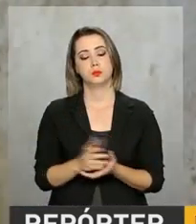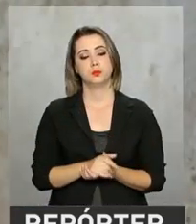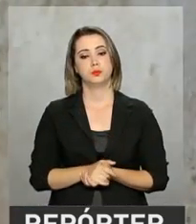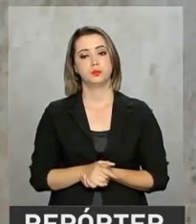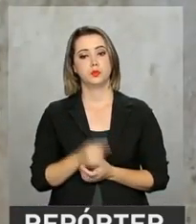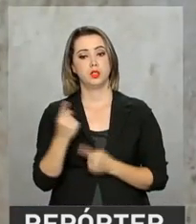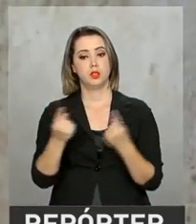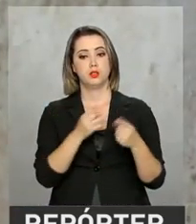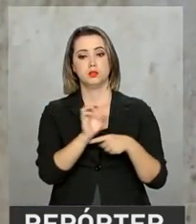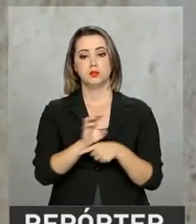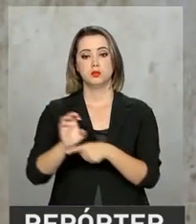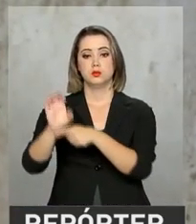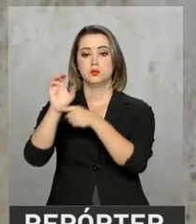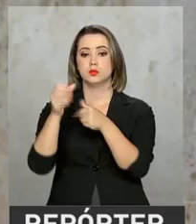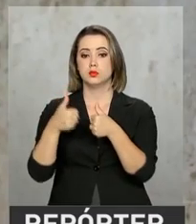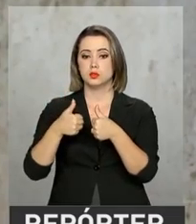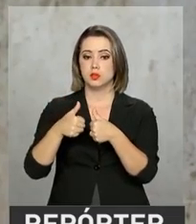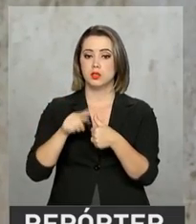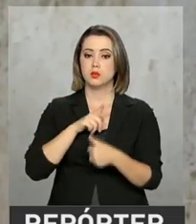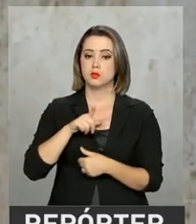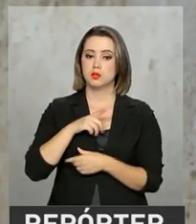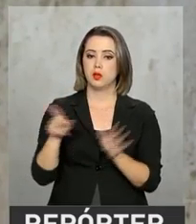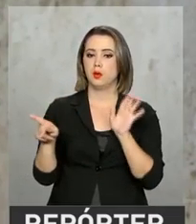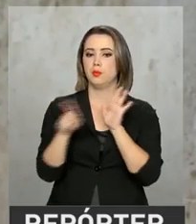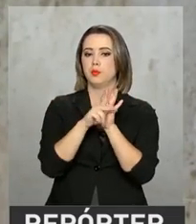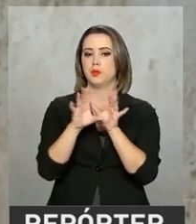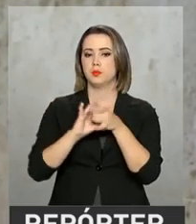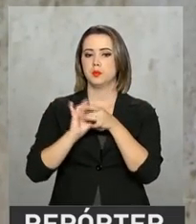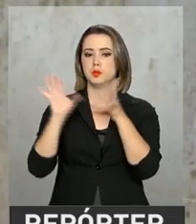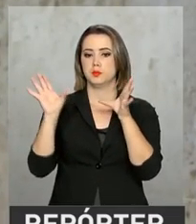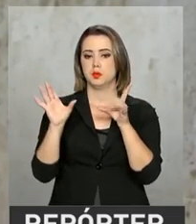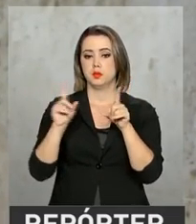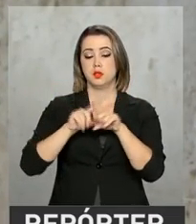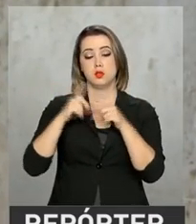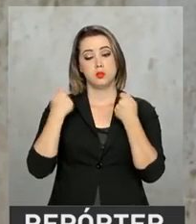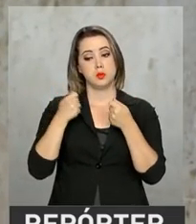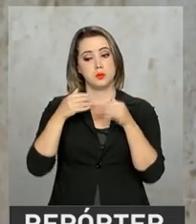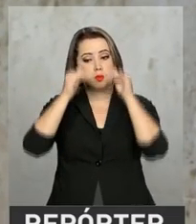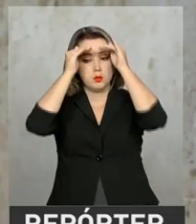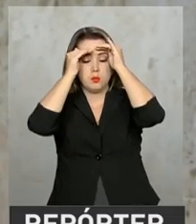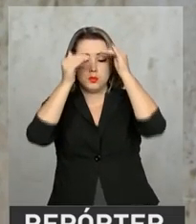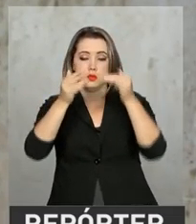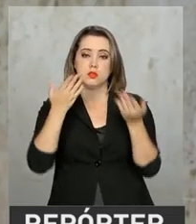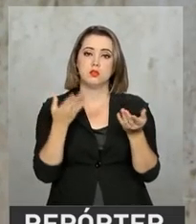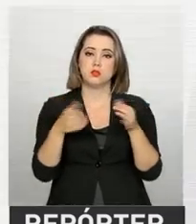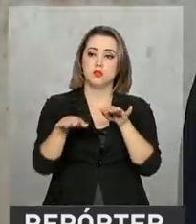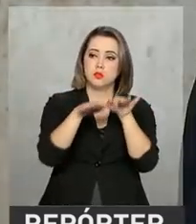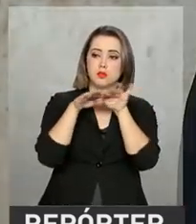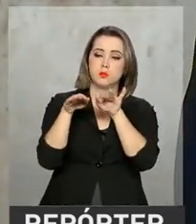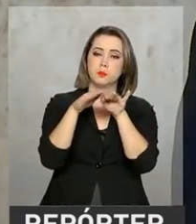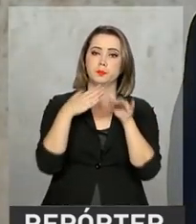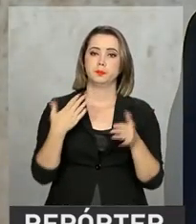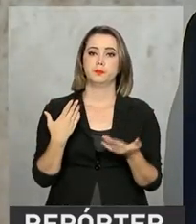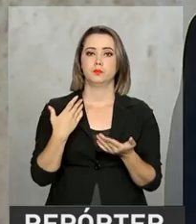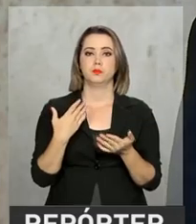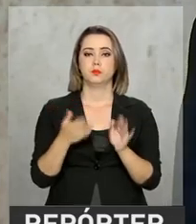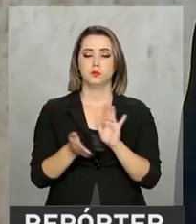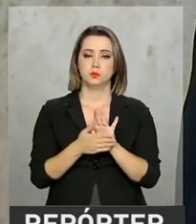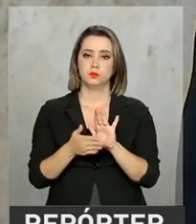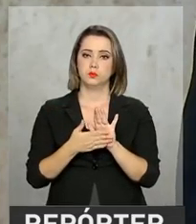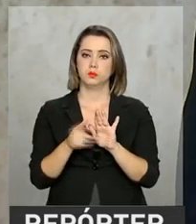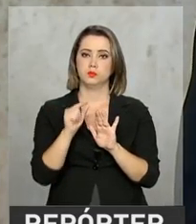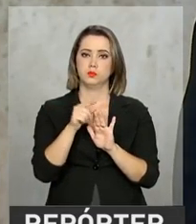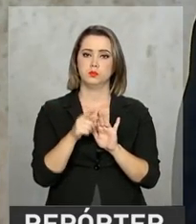Os estados se mantêm a autonomia federativa, mas dentro de princípios de harmonização. A proposta